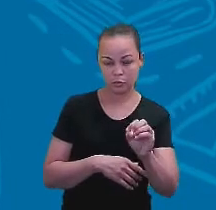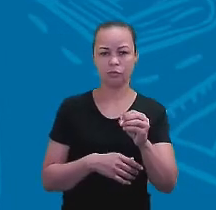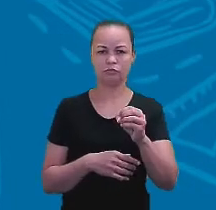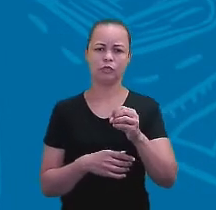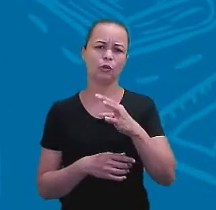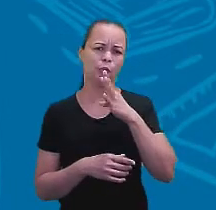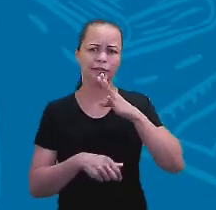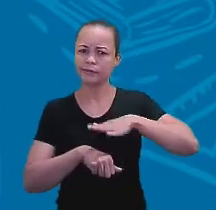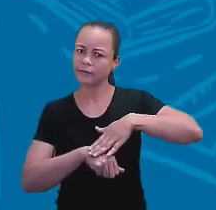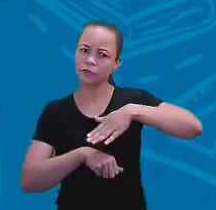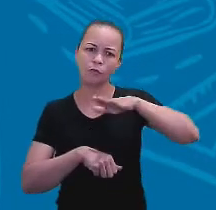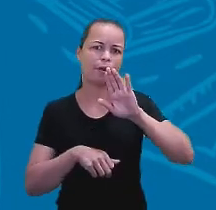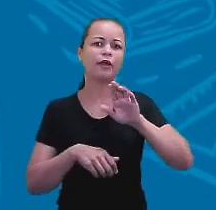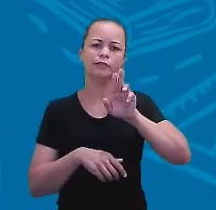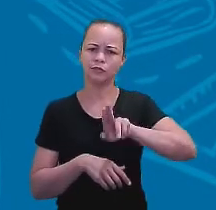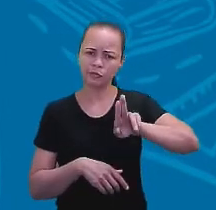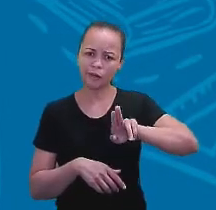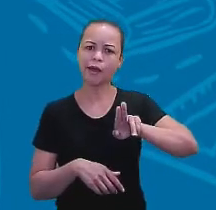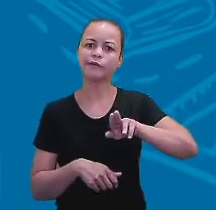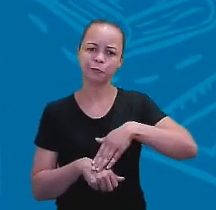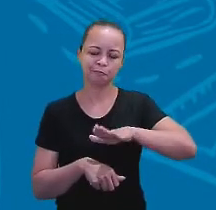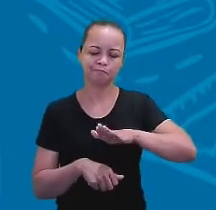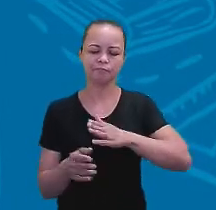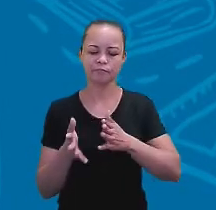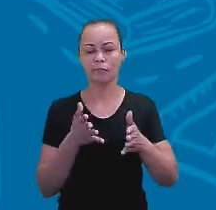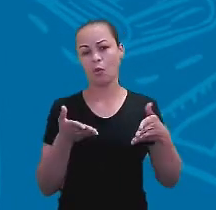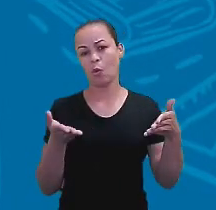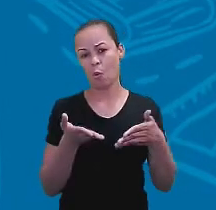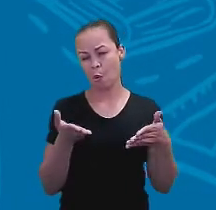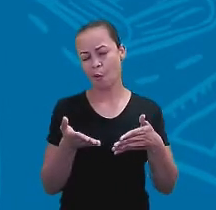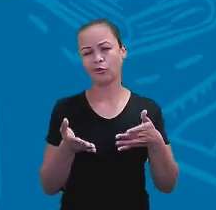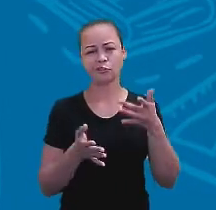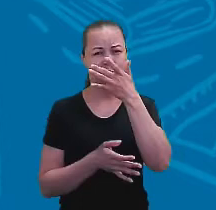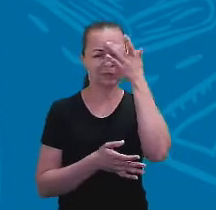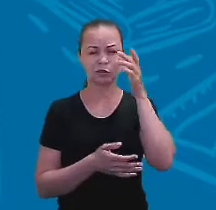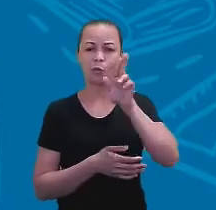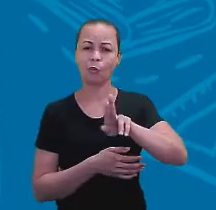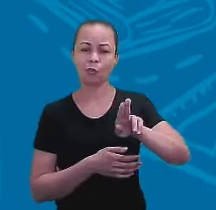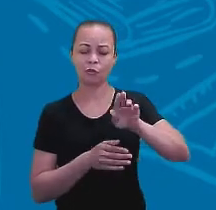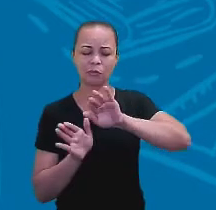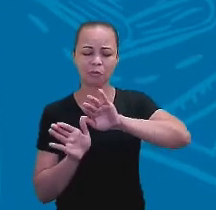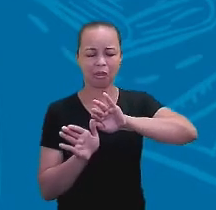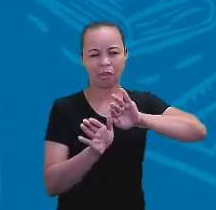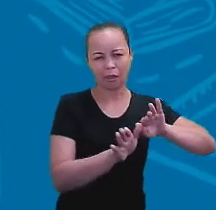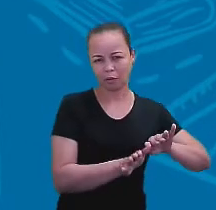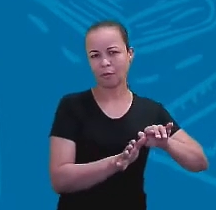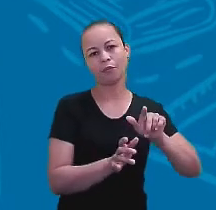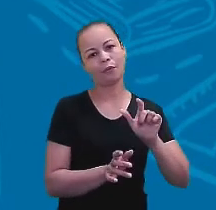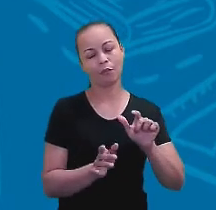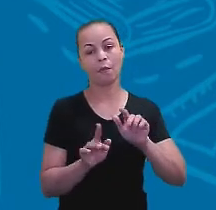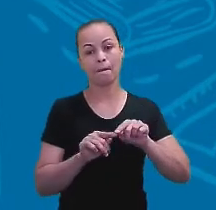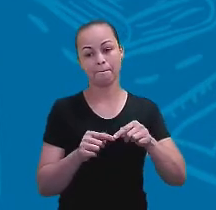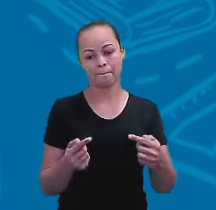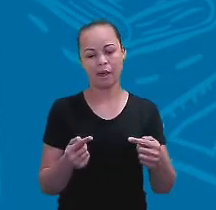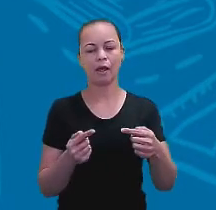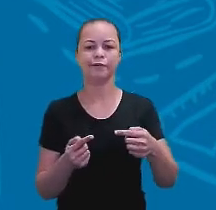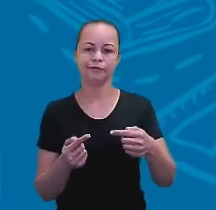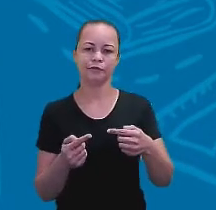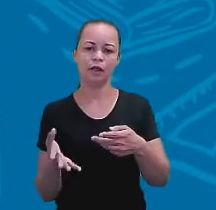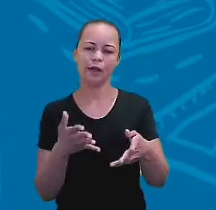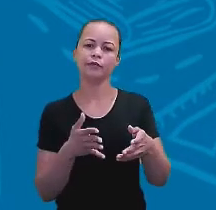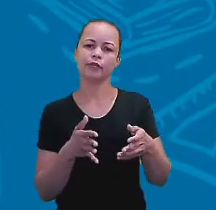dos mais usados aí. Hoje em dia está um pouquinho em desuso, está um pouquinho lá escanteado, mas ainda assim